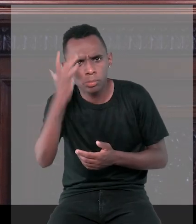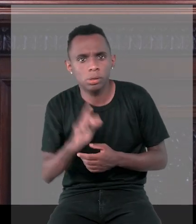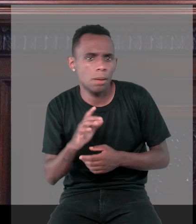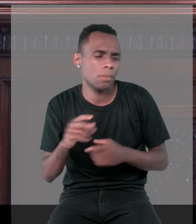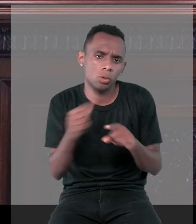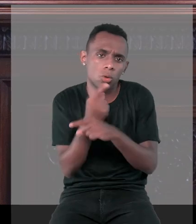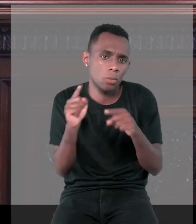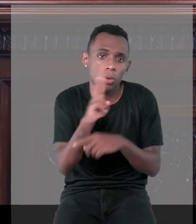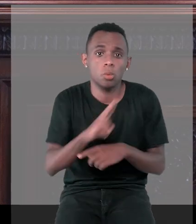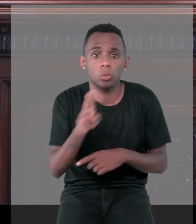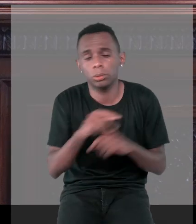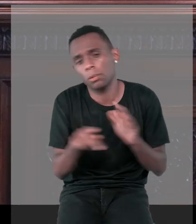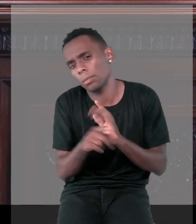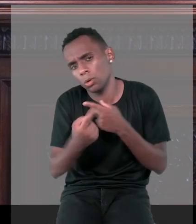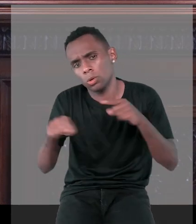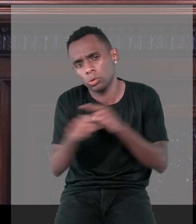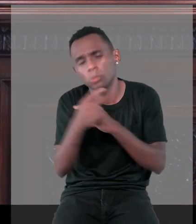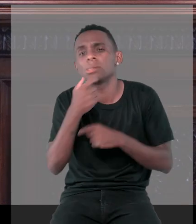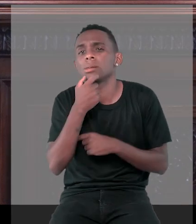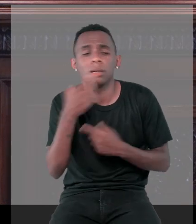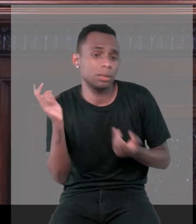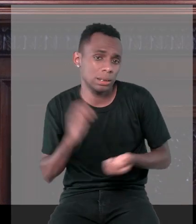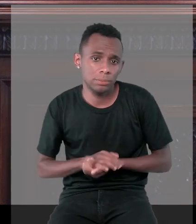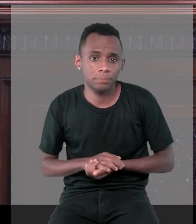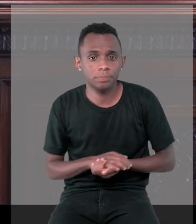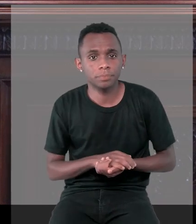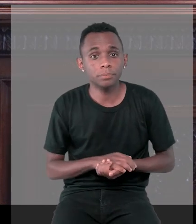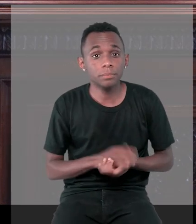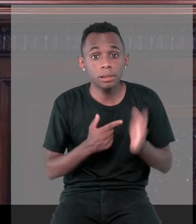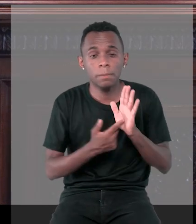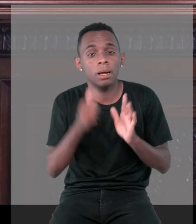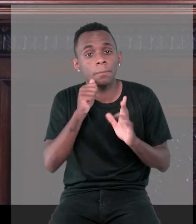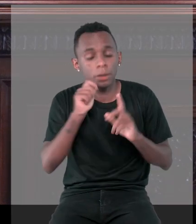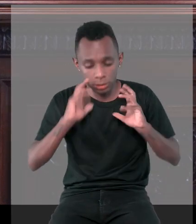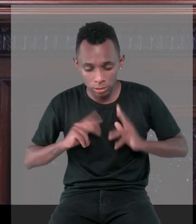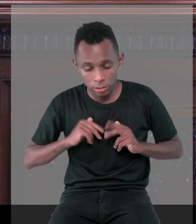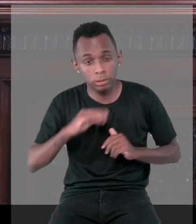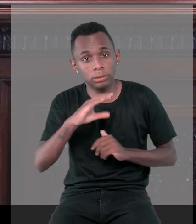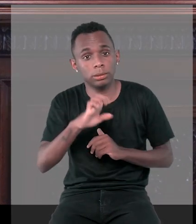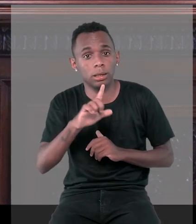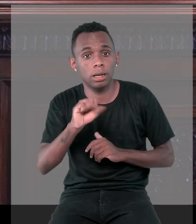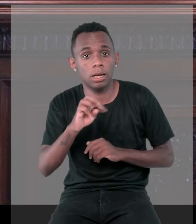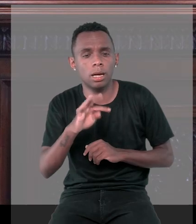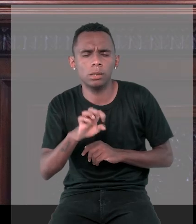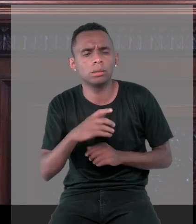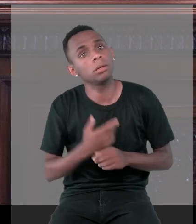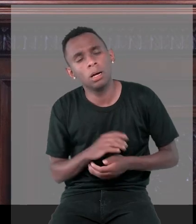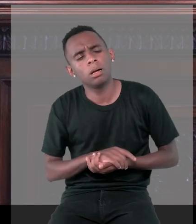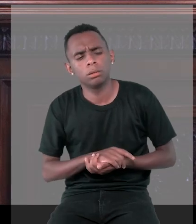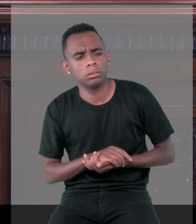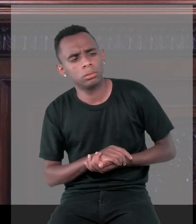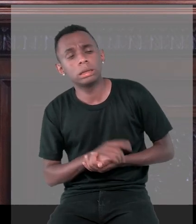nome de música. Ela usa o nome da música do Rolling Stones, né? Mas quando aparece a faxineira, chamada Celeste, ela faz uma cara assim, e fala, pô, aí